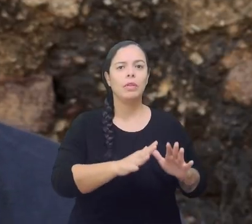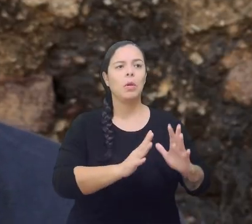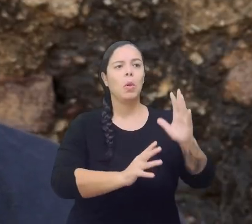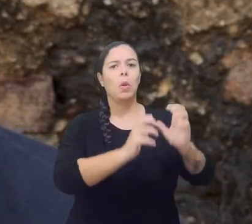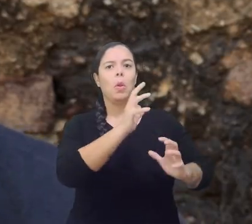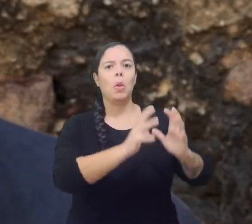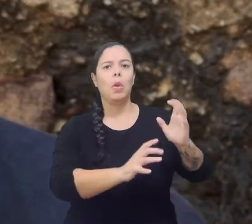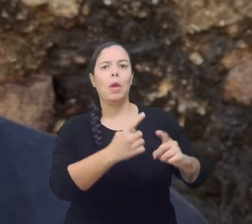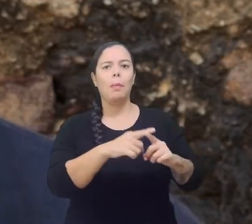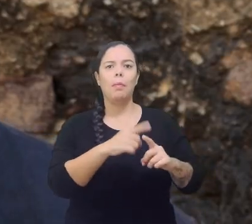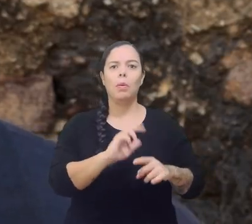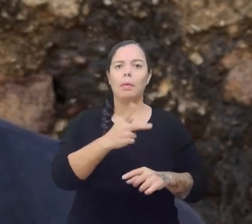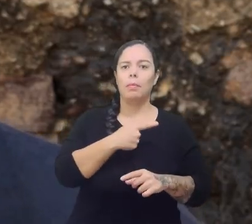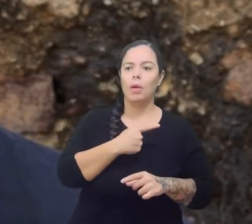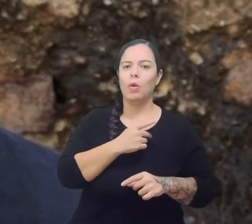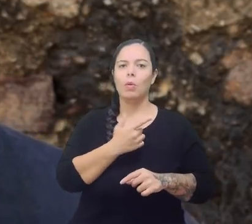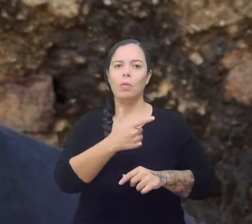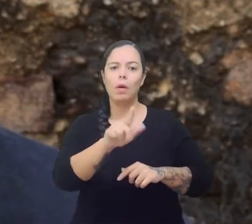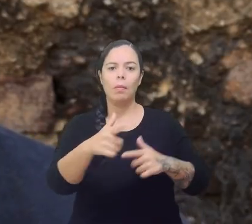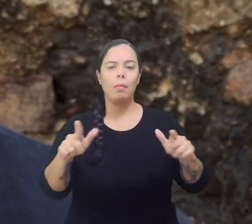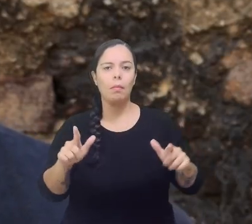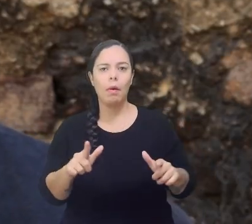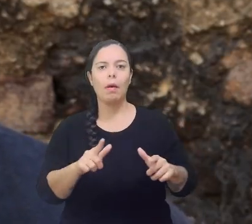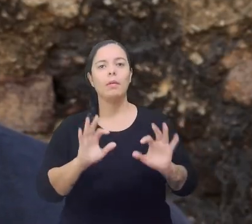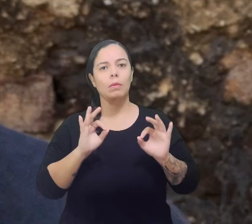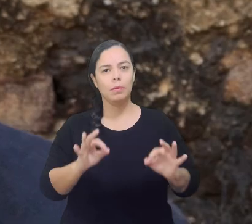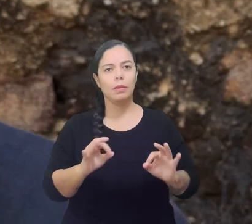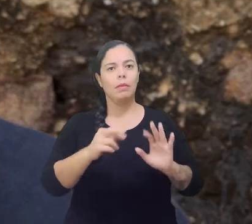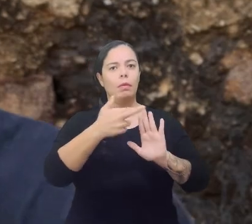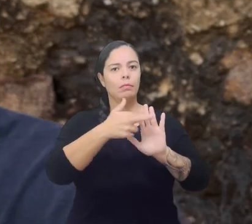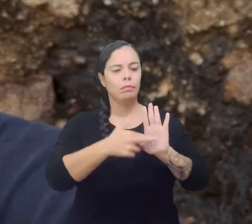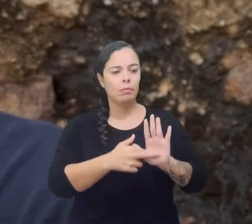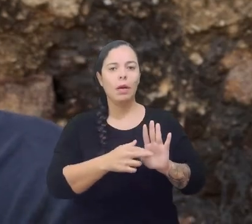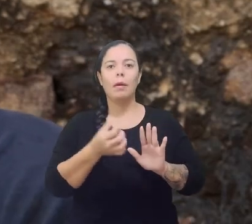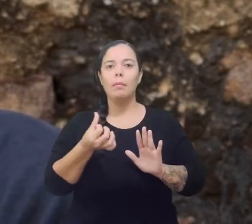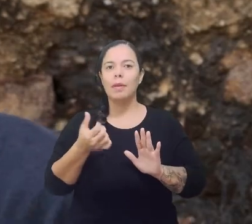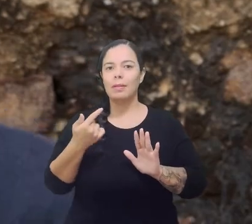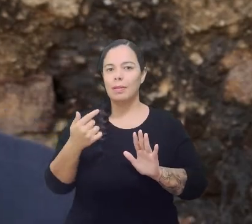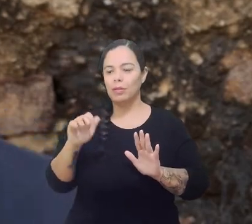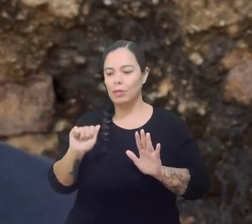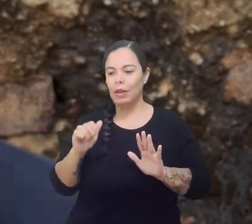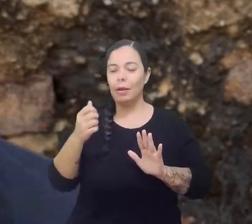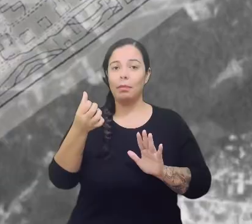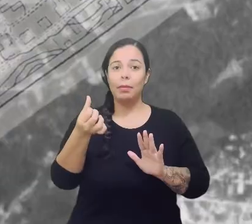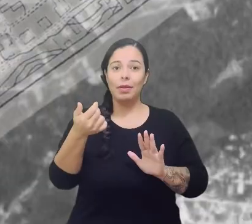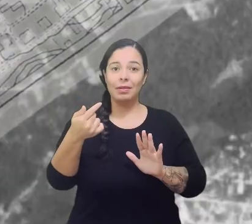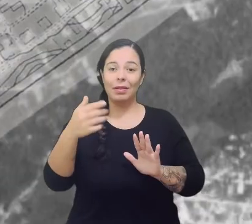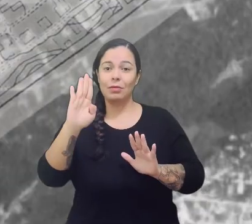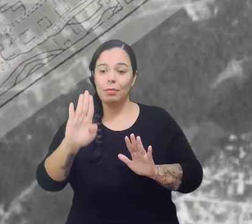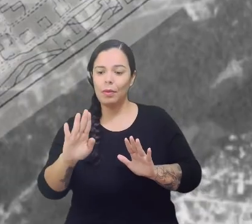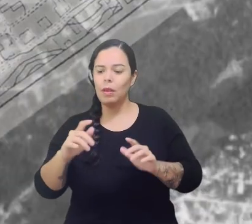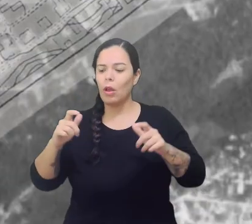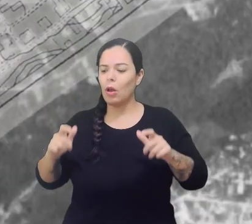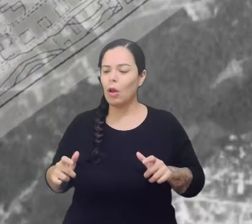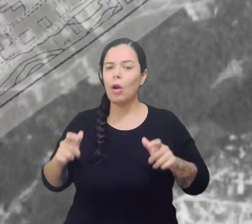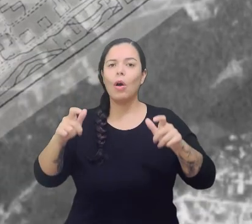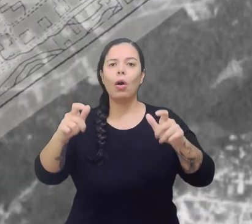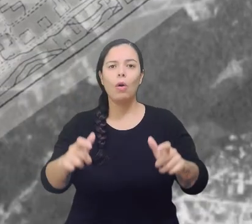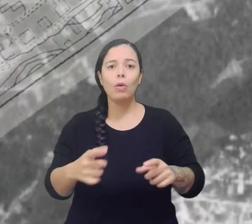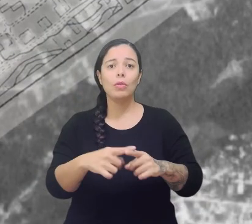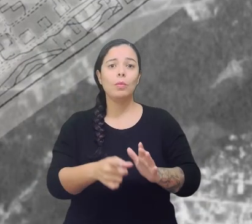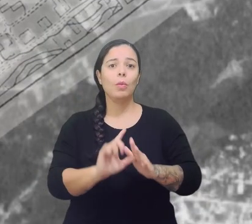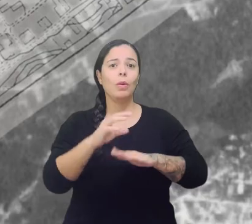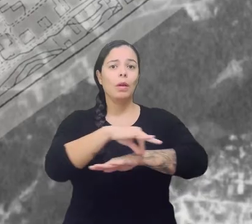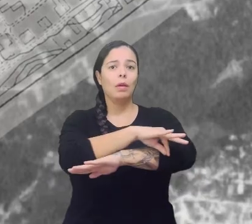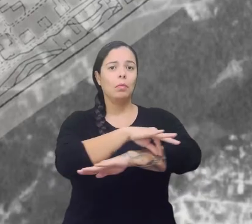as quadras 67A e 67B, onde é que eram essas quadras que estavam no plano urbanístico regional. Então, desde esse momento,